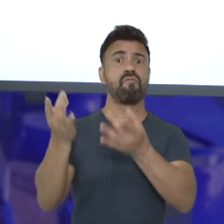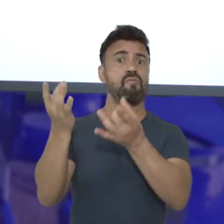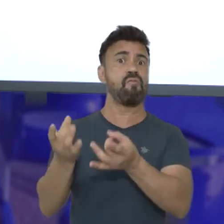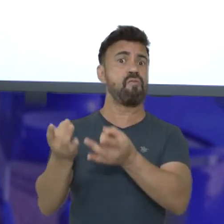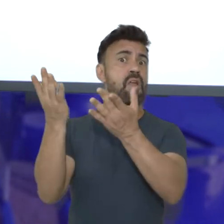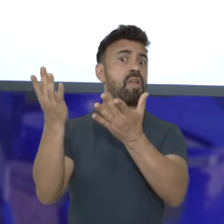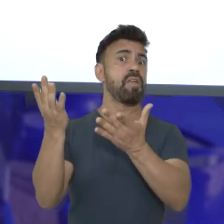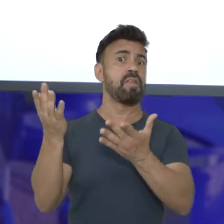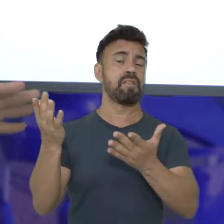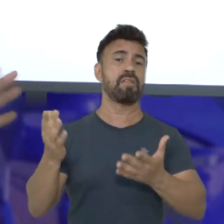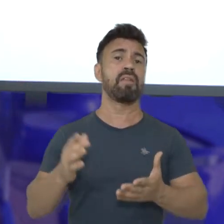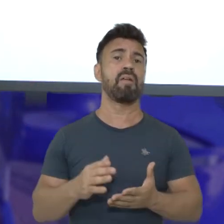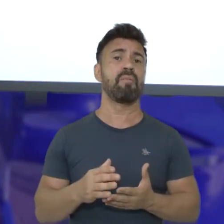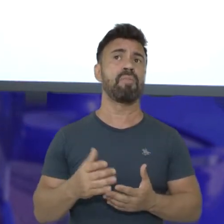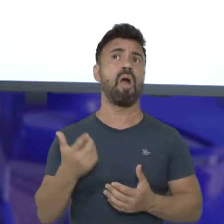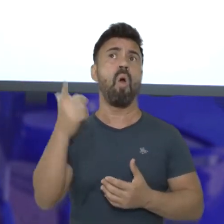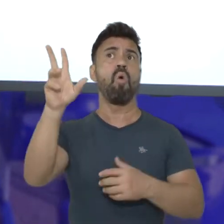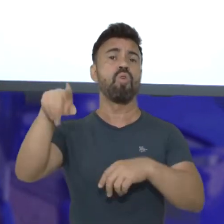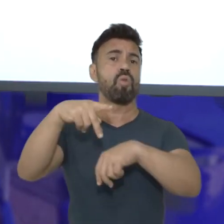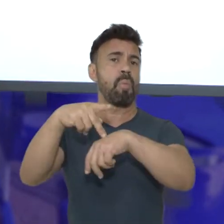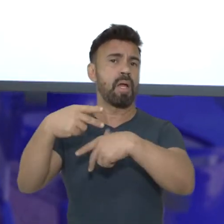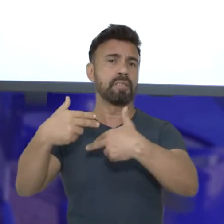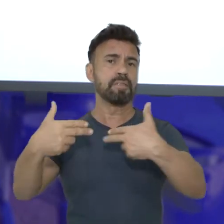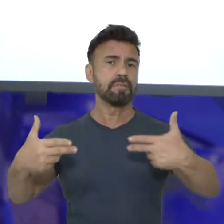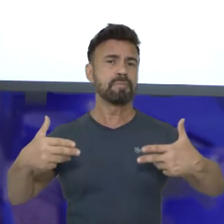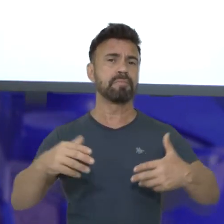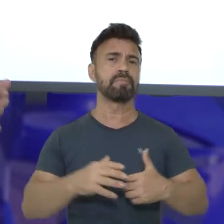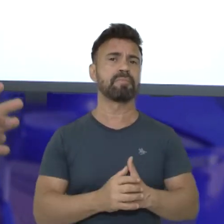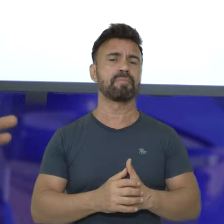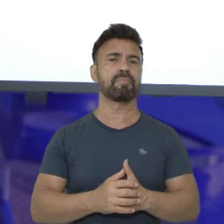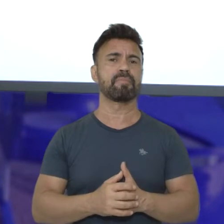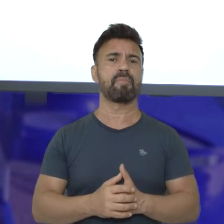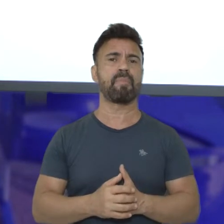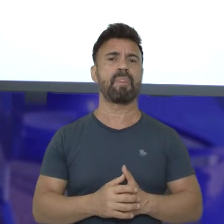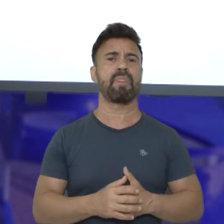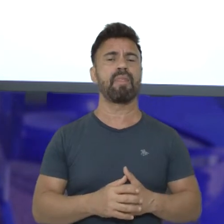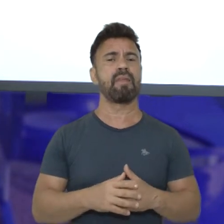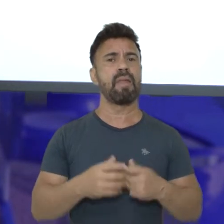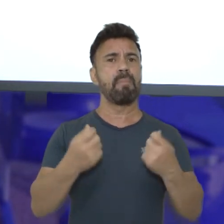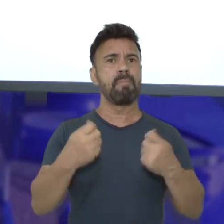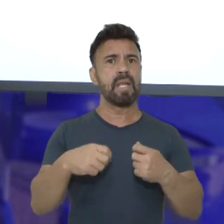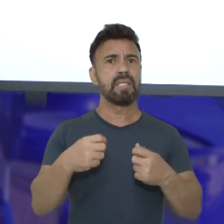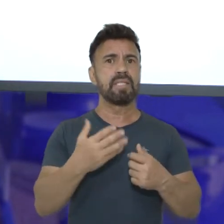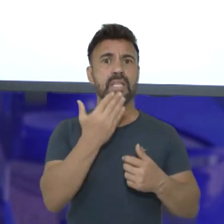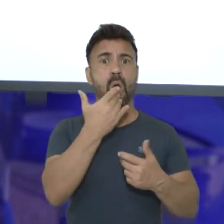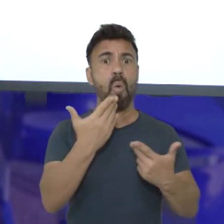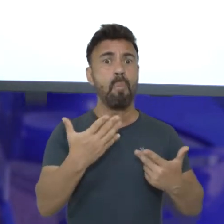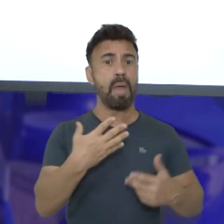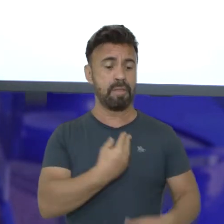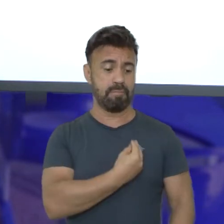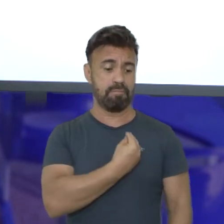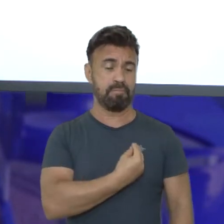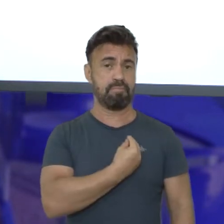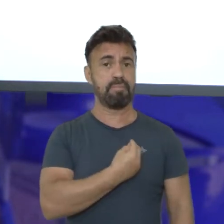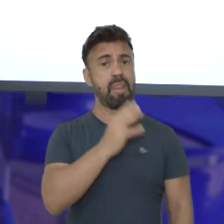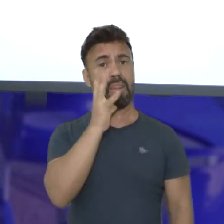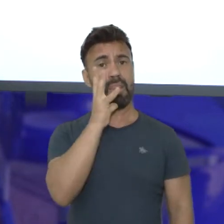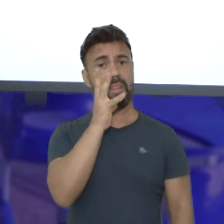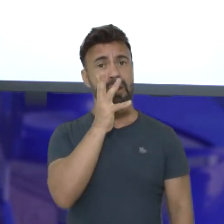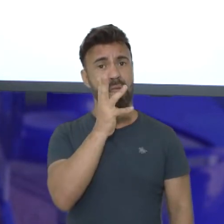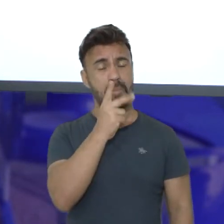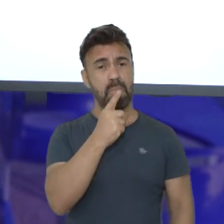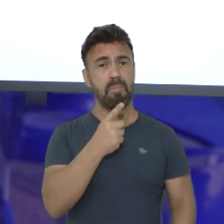em que o alimento vai ser enviado para um lugar maior e aí ele precisa ter um tempo de vida mais útil para não